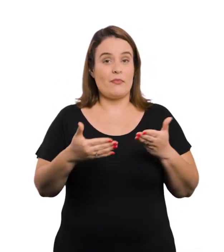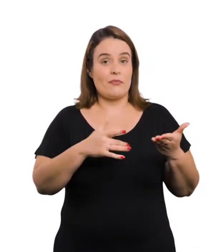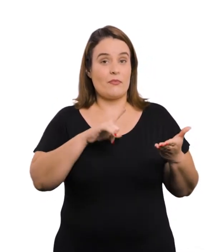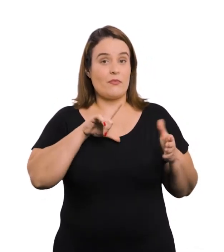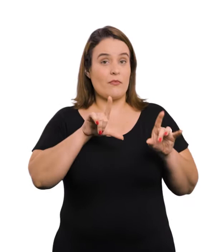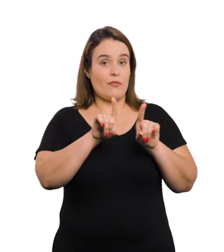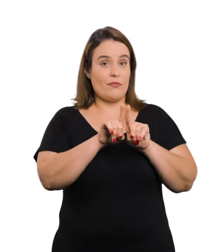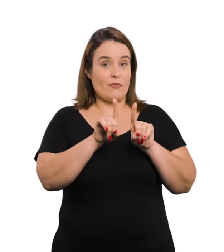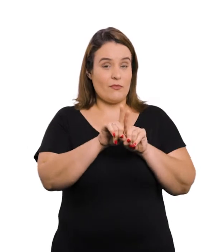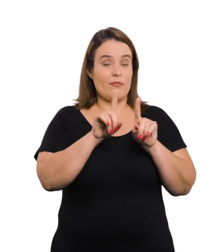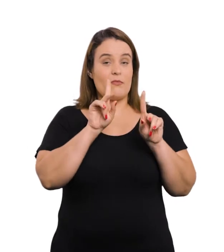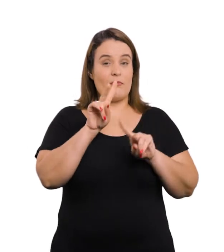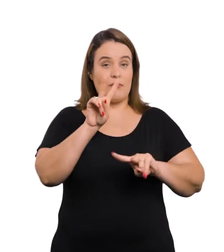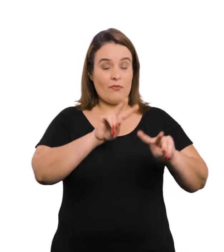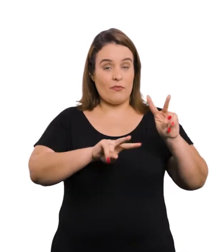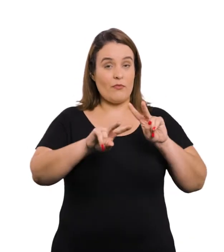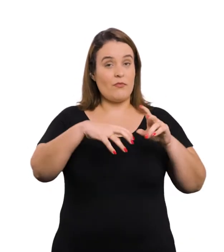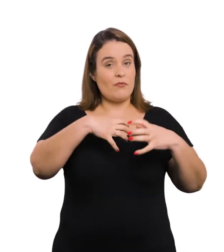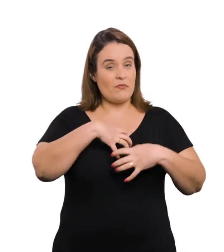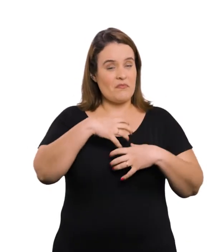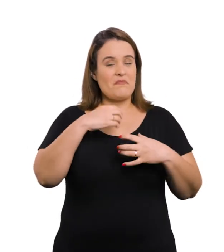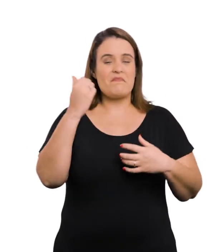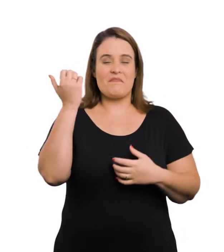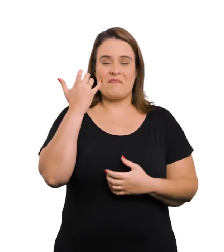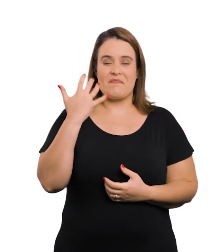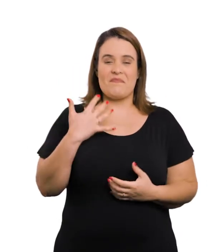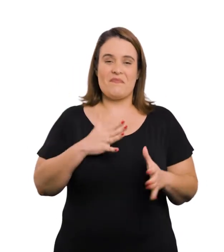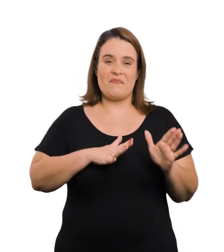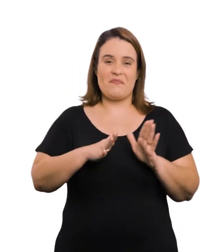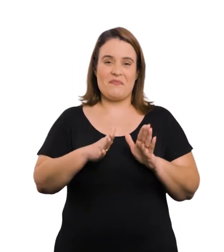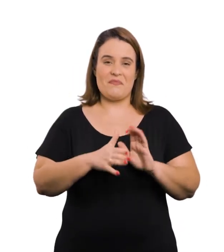também conta com uma versão audiovisual acessível.